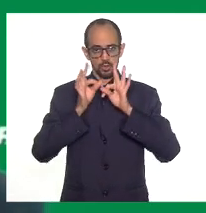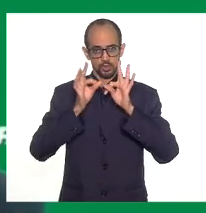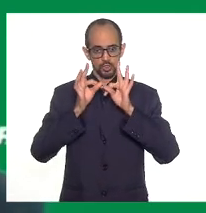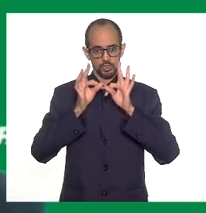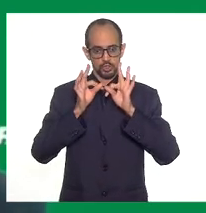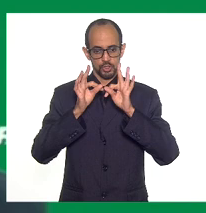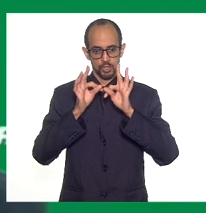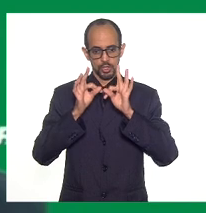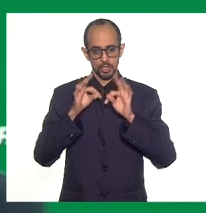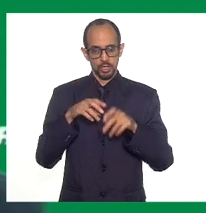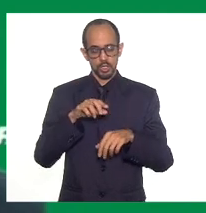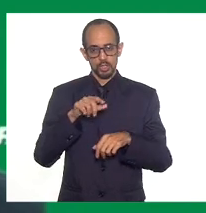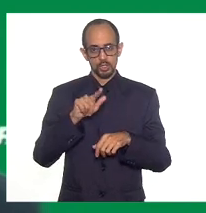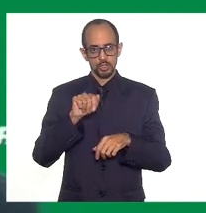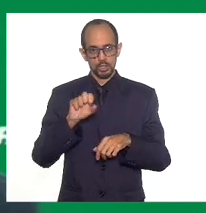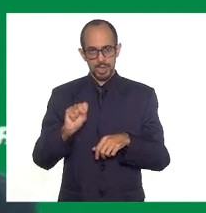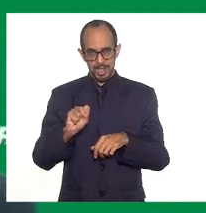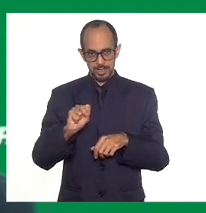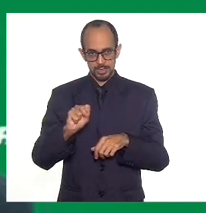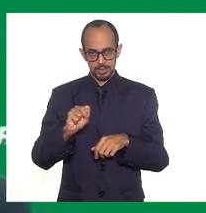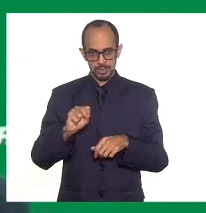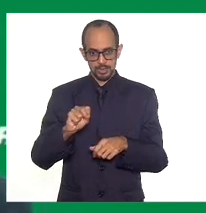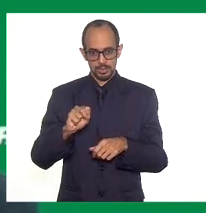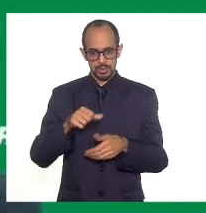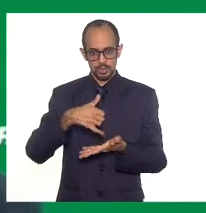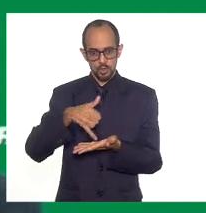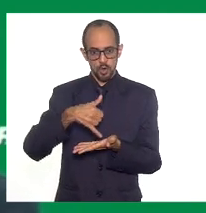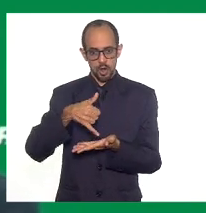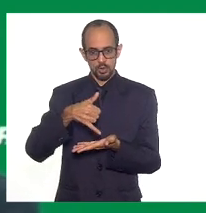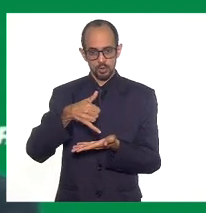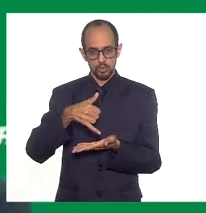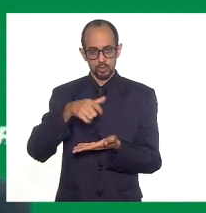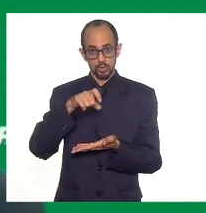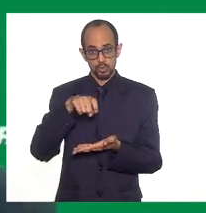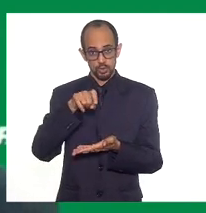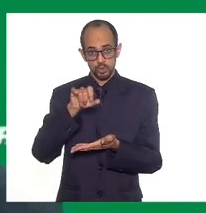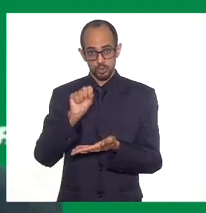exploração do gás e óleo de xisto, né, o shale,